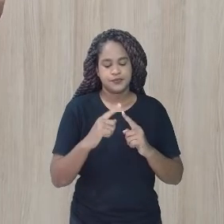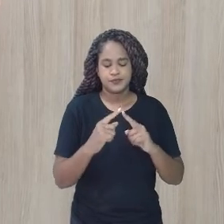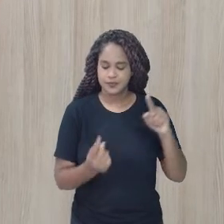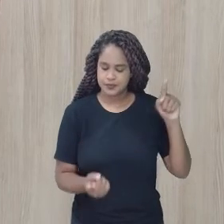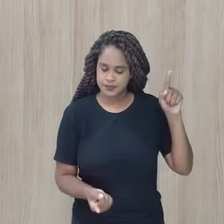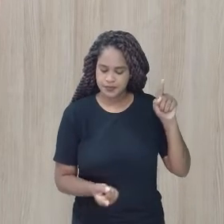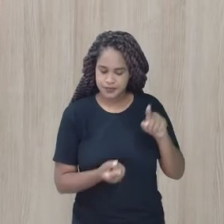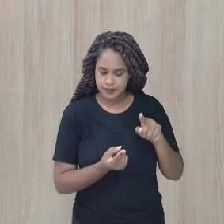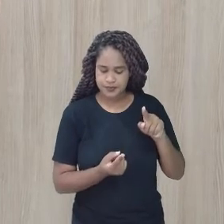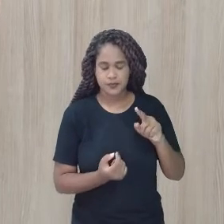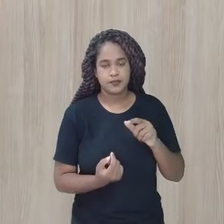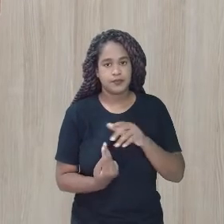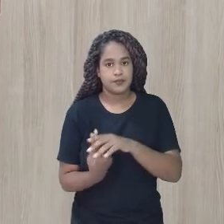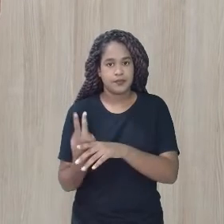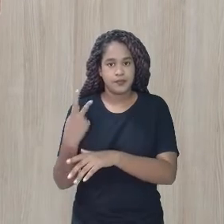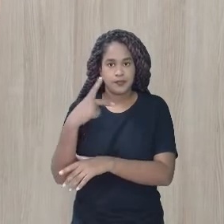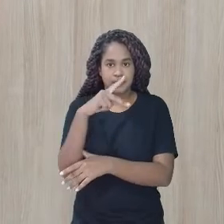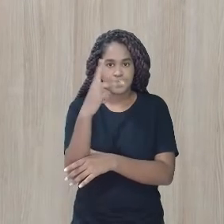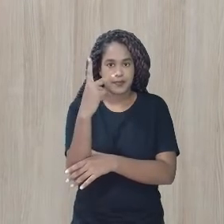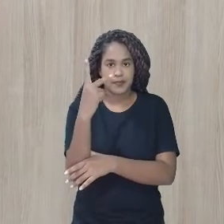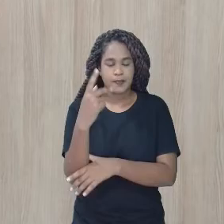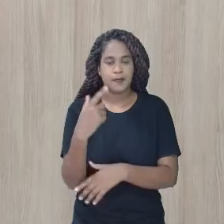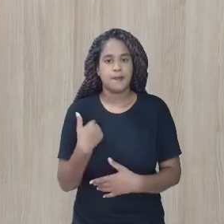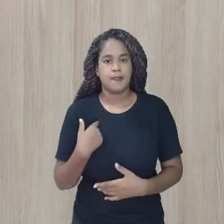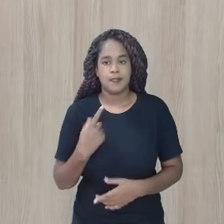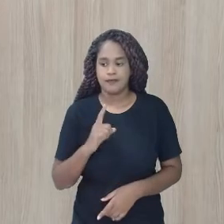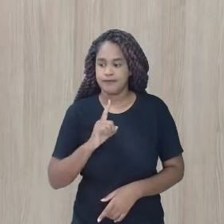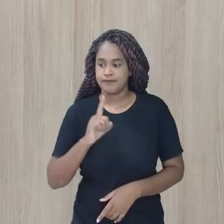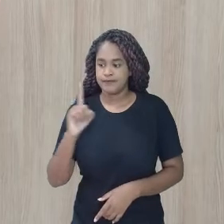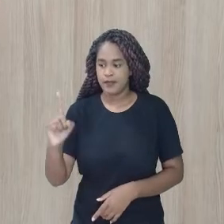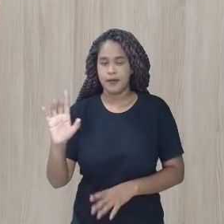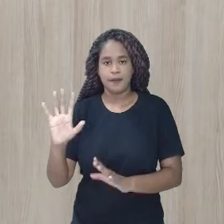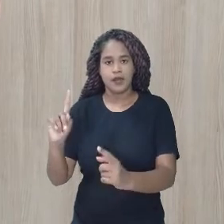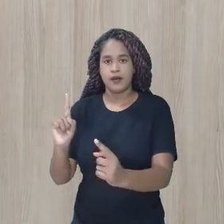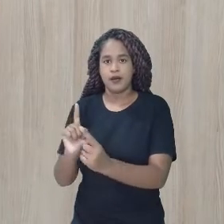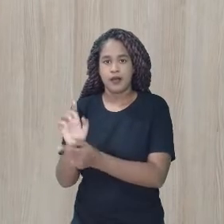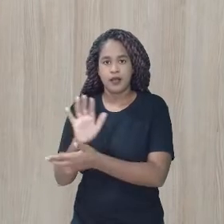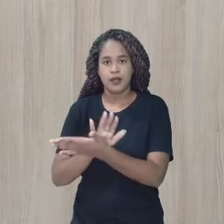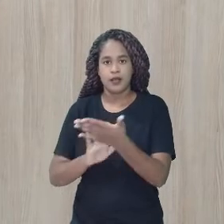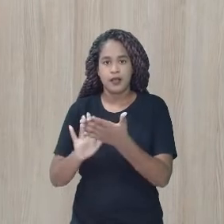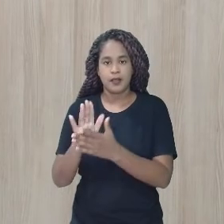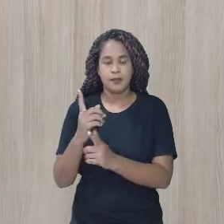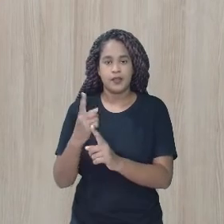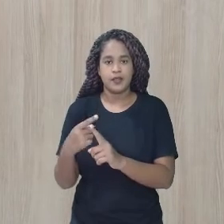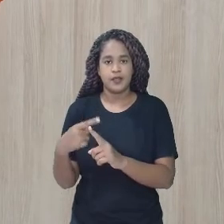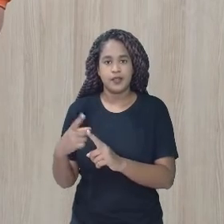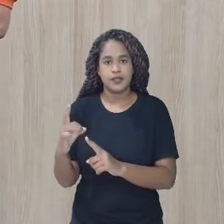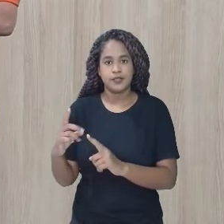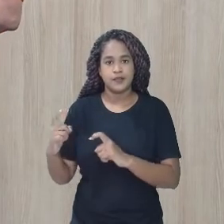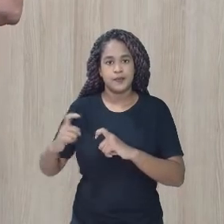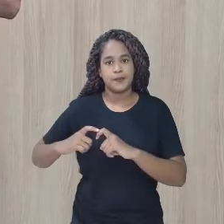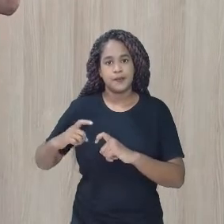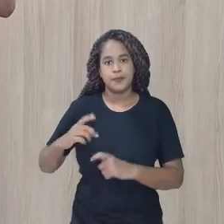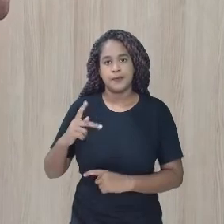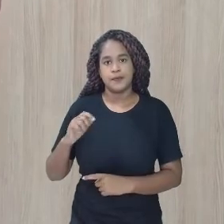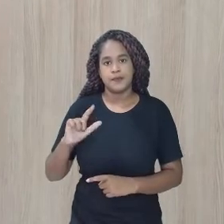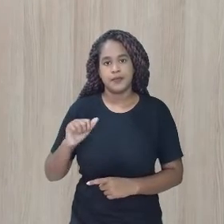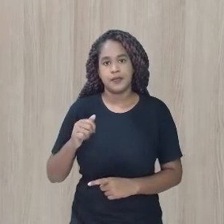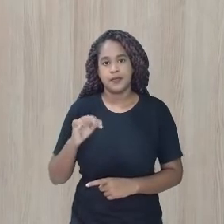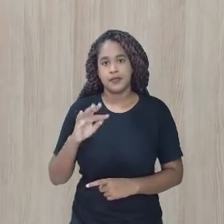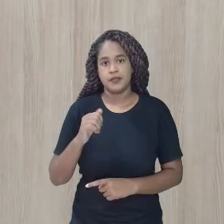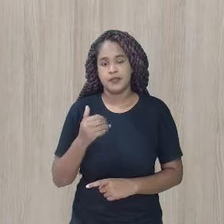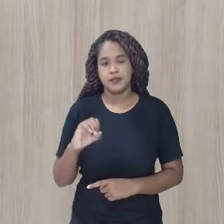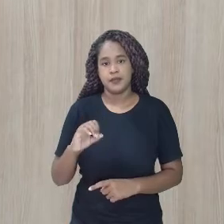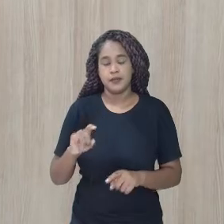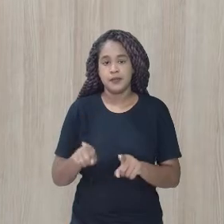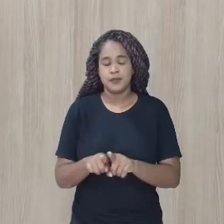menor, da plantinha, que foi lá e não foi atendida porque só tinha médico de plantão, e um texto